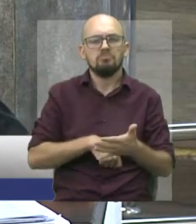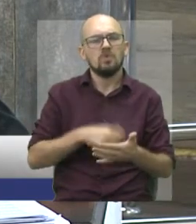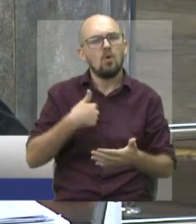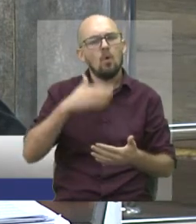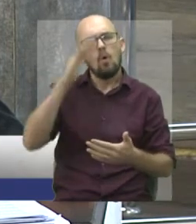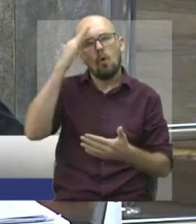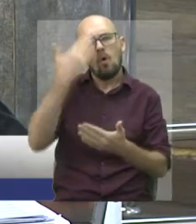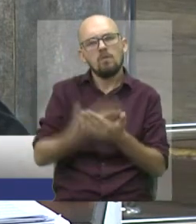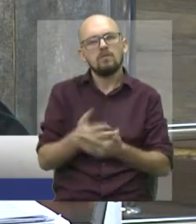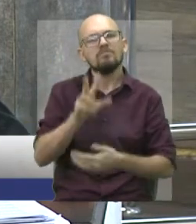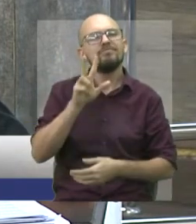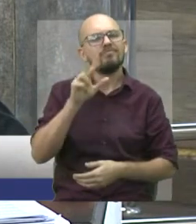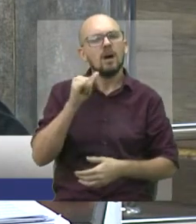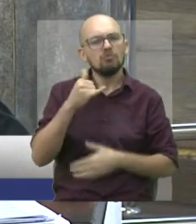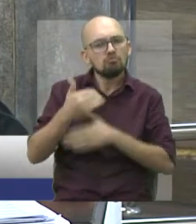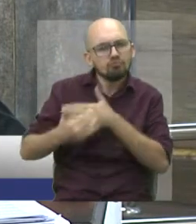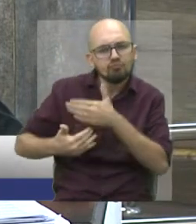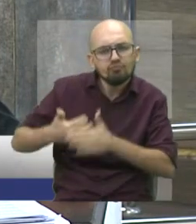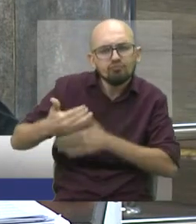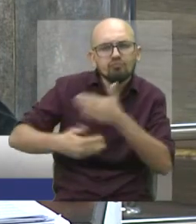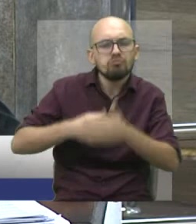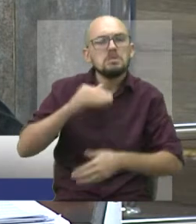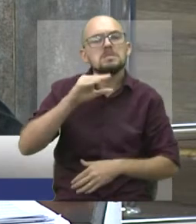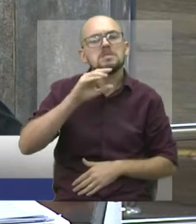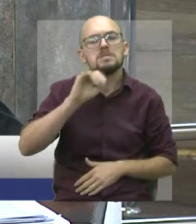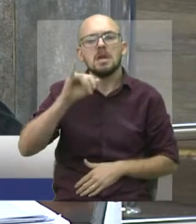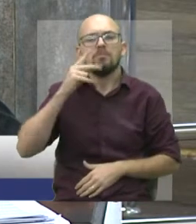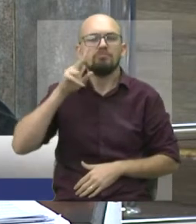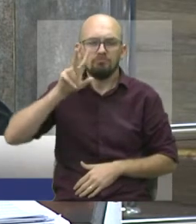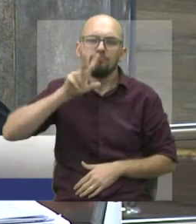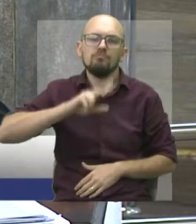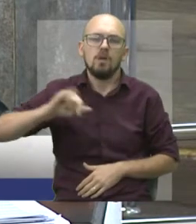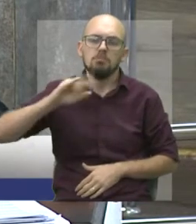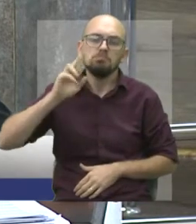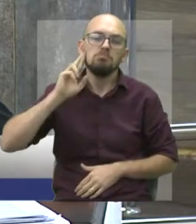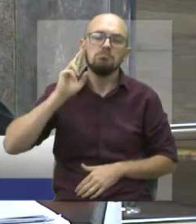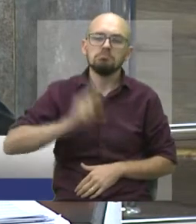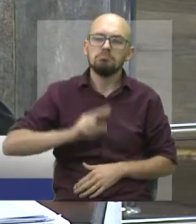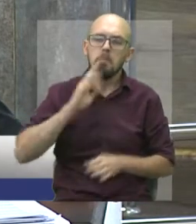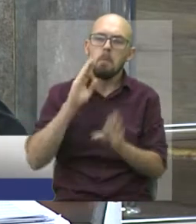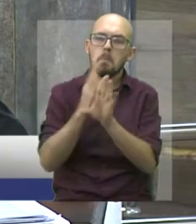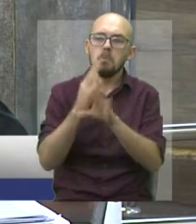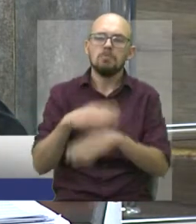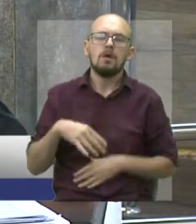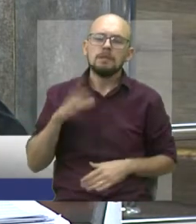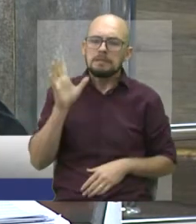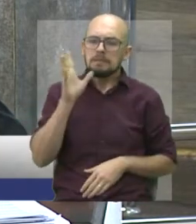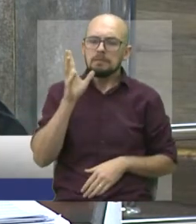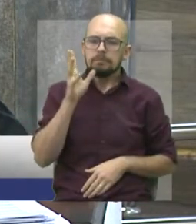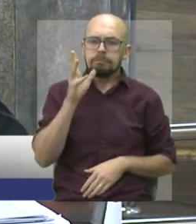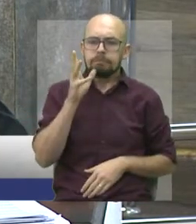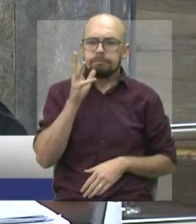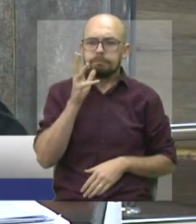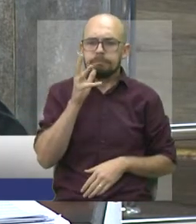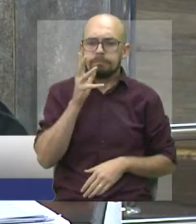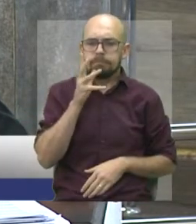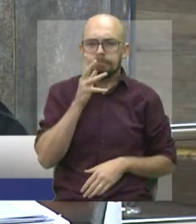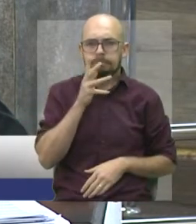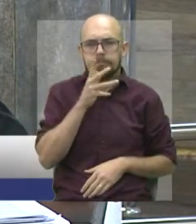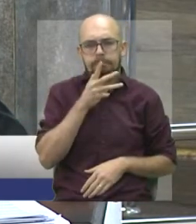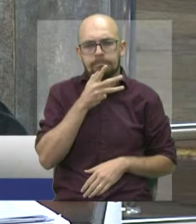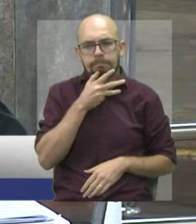confiando que ela fosse para frente e fosse dar resultado. Se demorou tempos e tempos